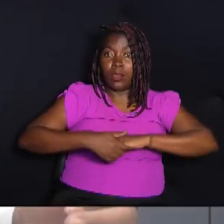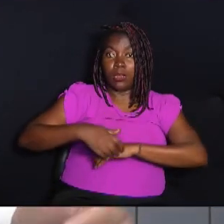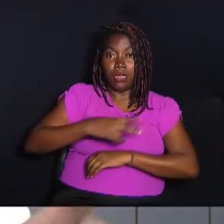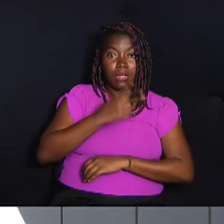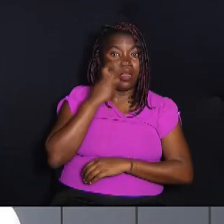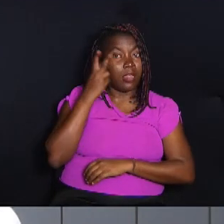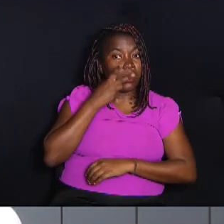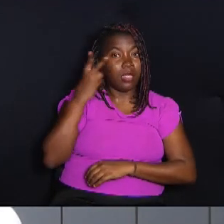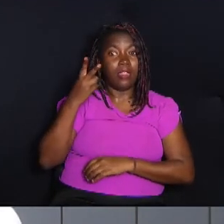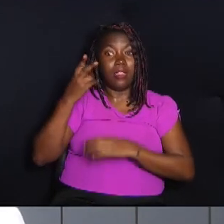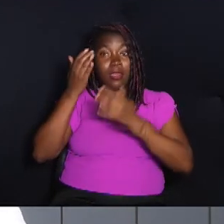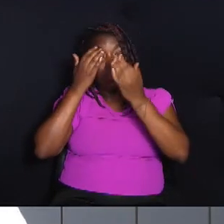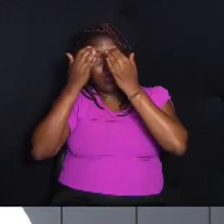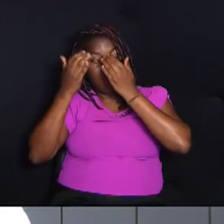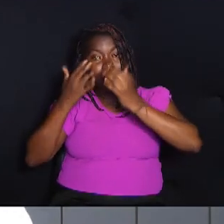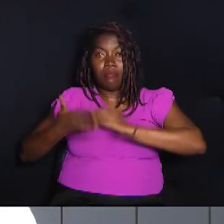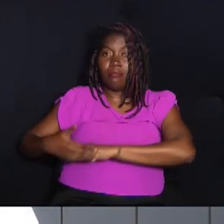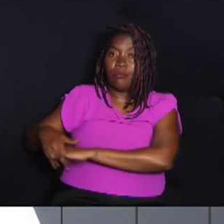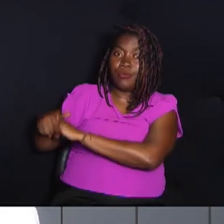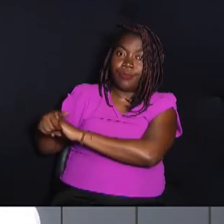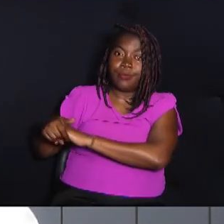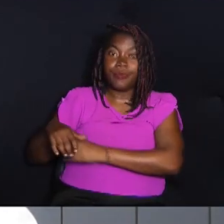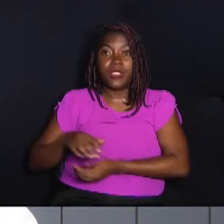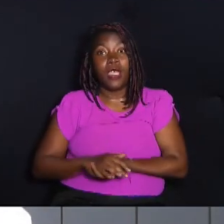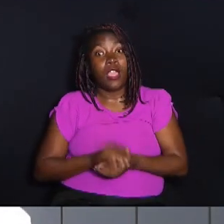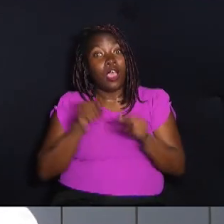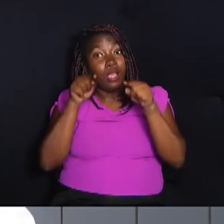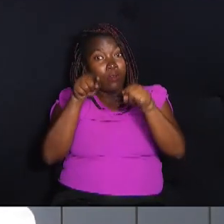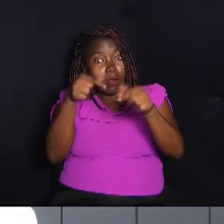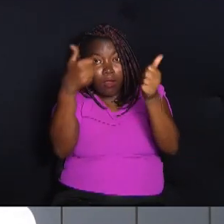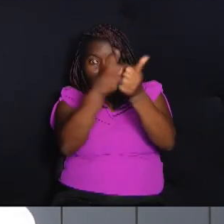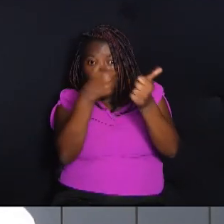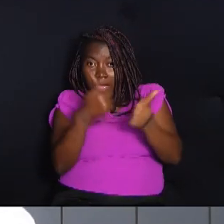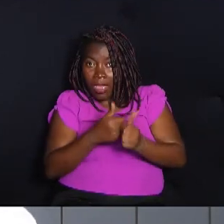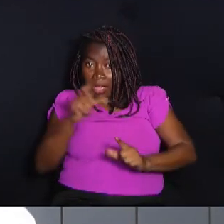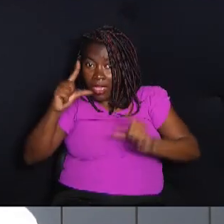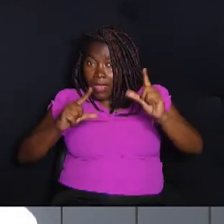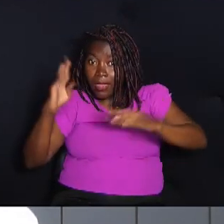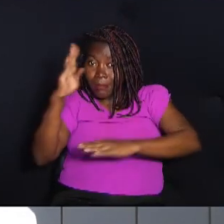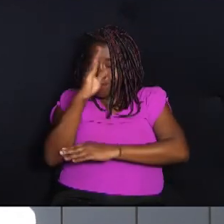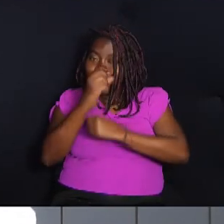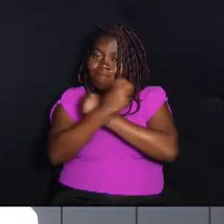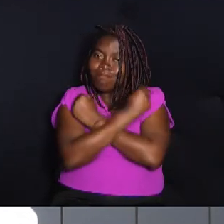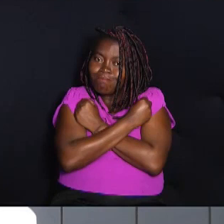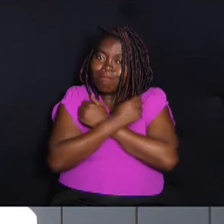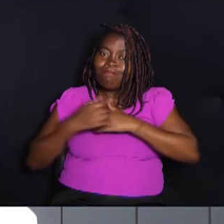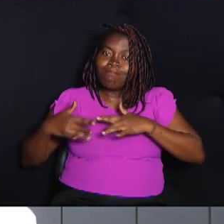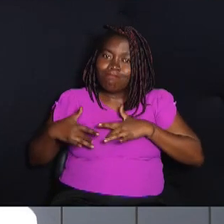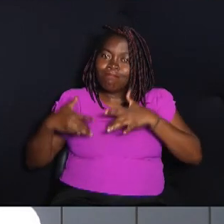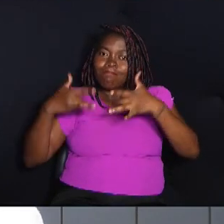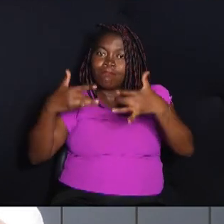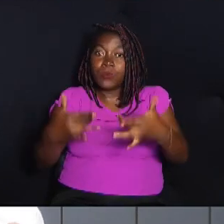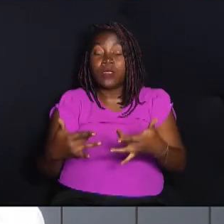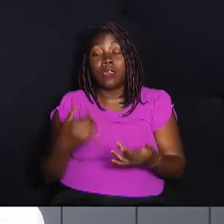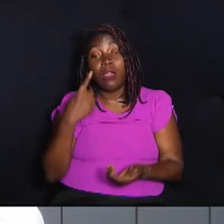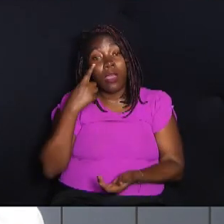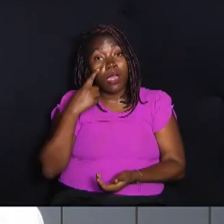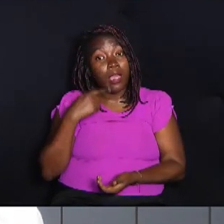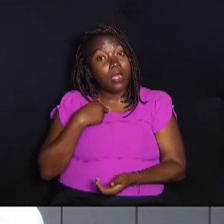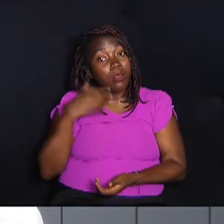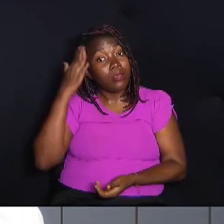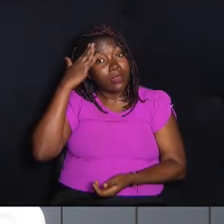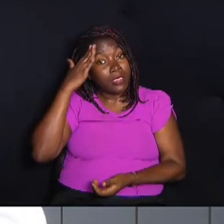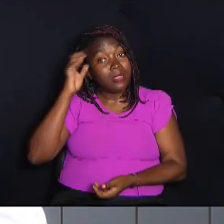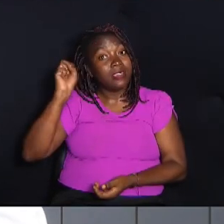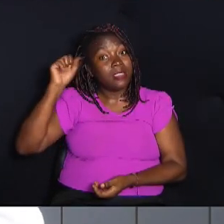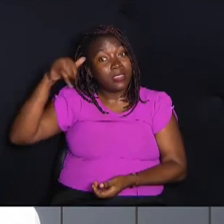Lucimária, né? Sim. Você que nos acompanha pela TV Câmara, nosso abraço solidário. Veja, eu entendo que sim,